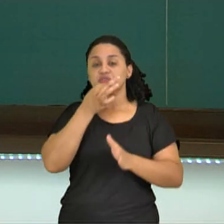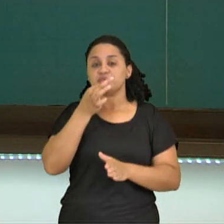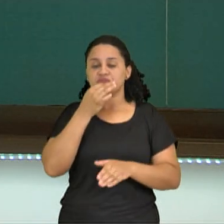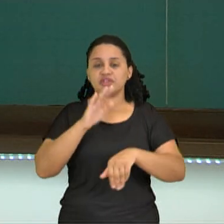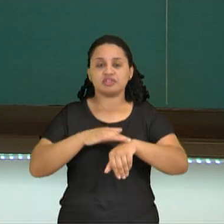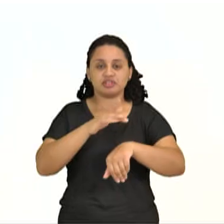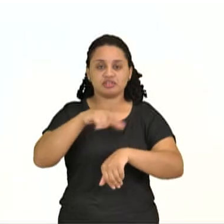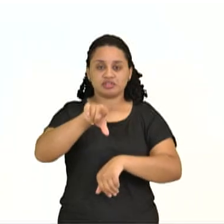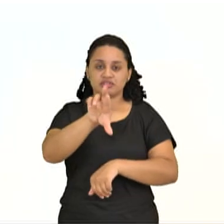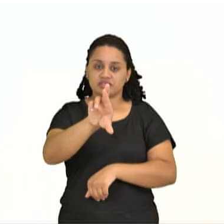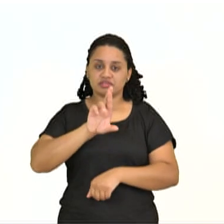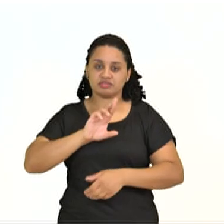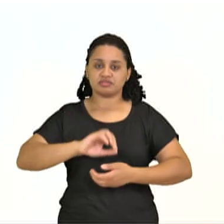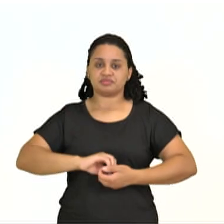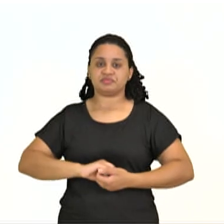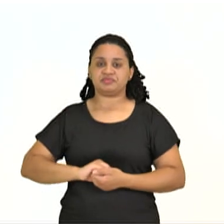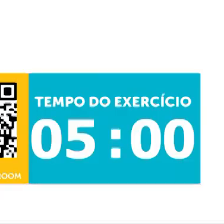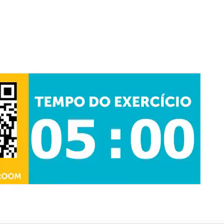para responder.